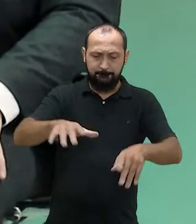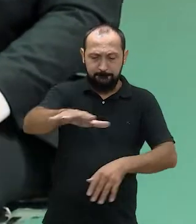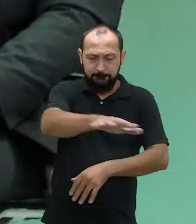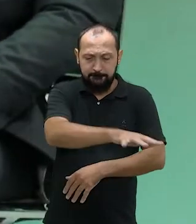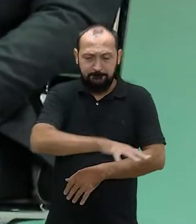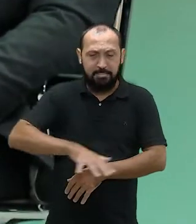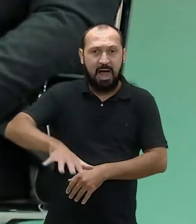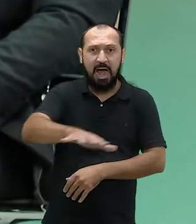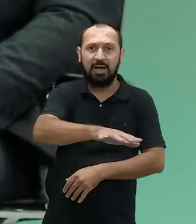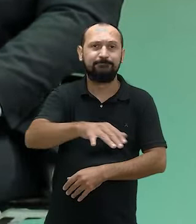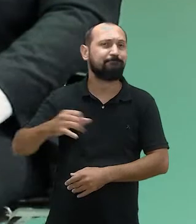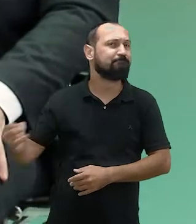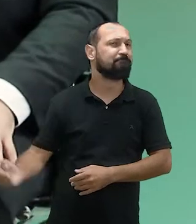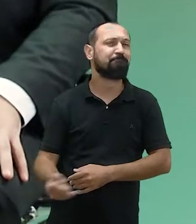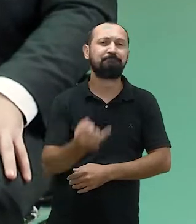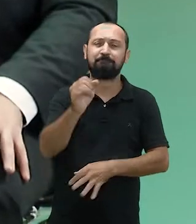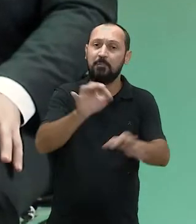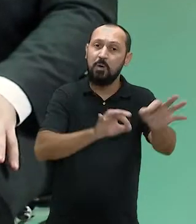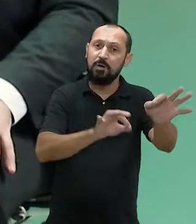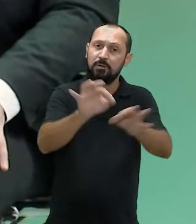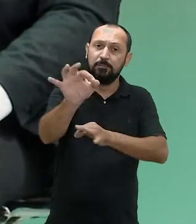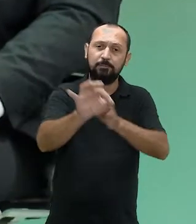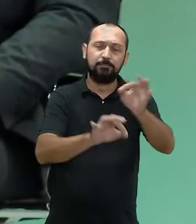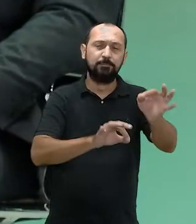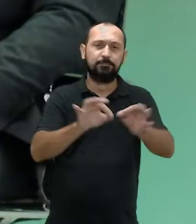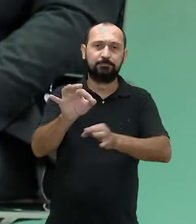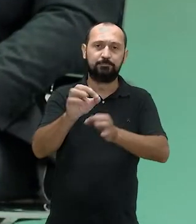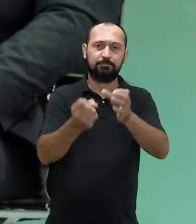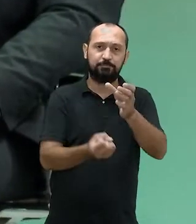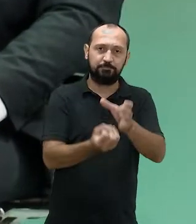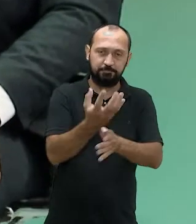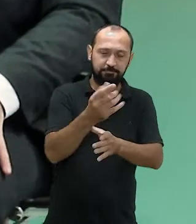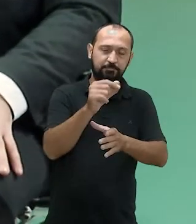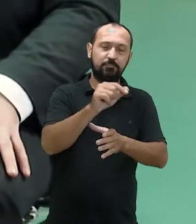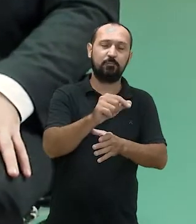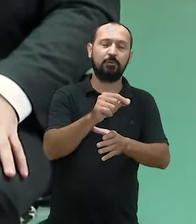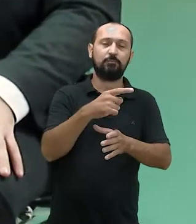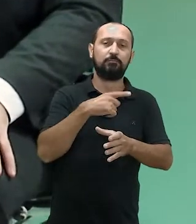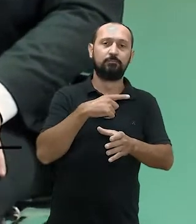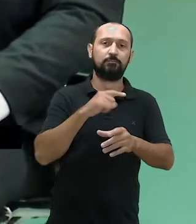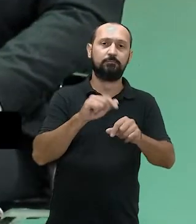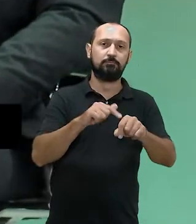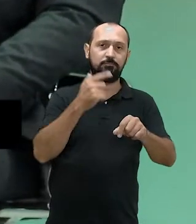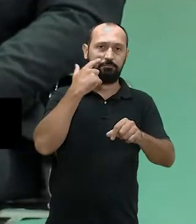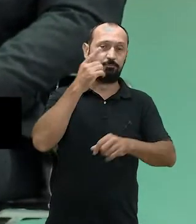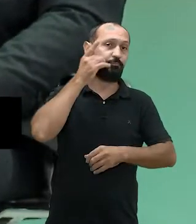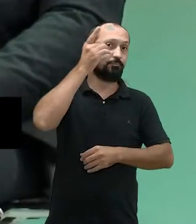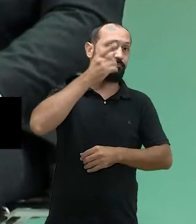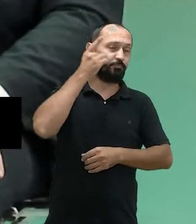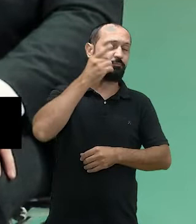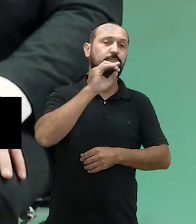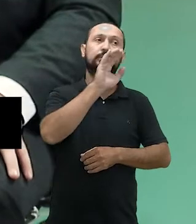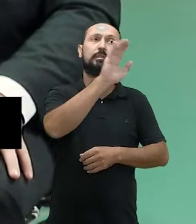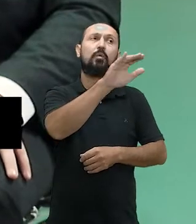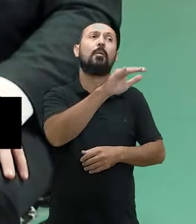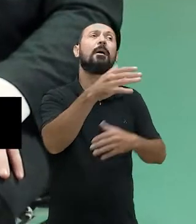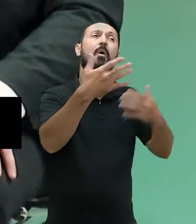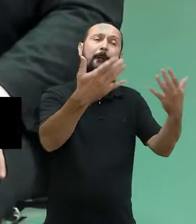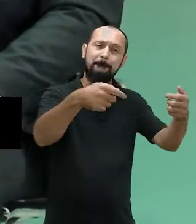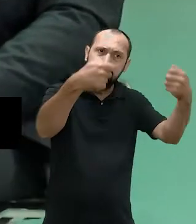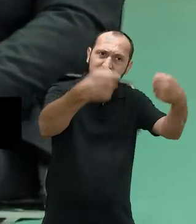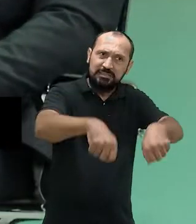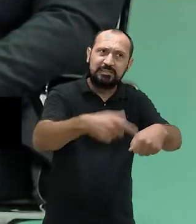extrema importância em toda a elaboração do orçamento, seja ao cobrar o seu parlamentar, o seu